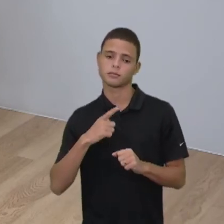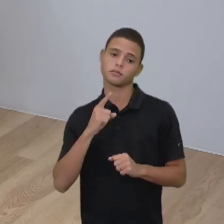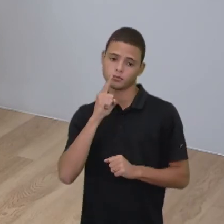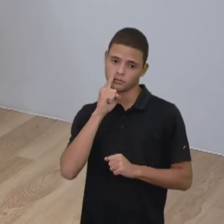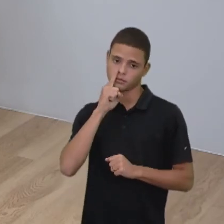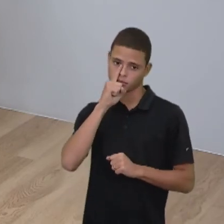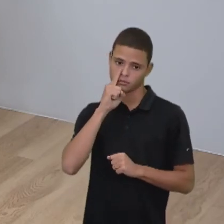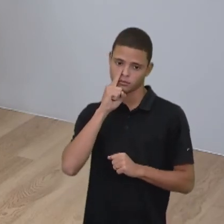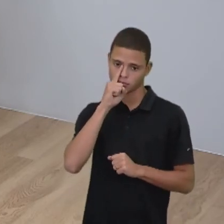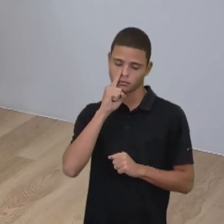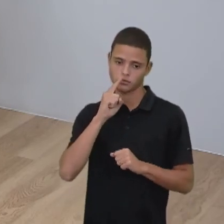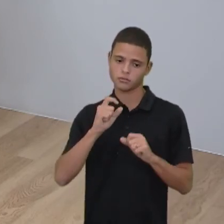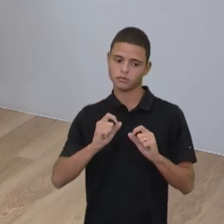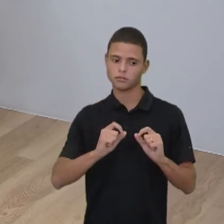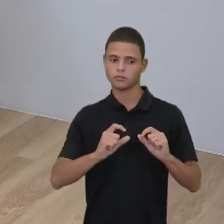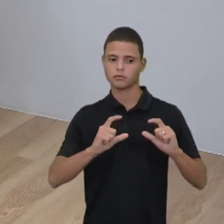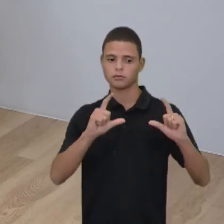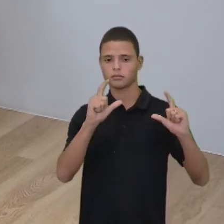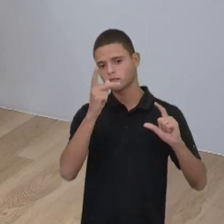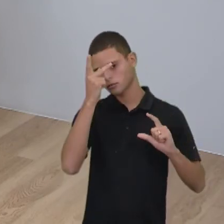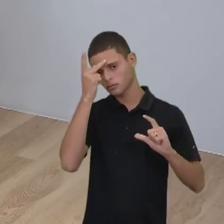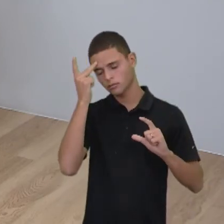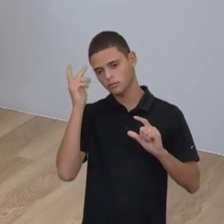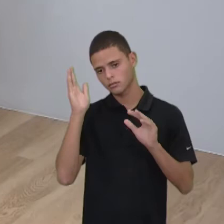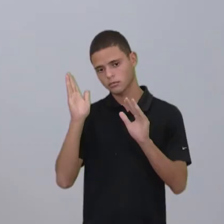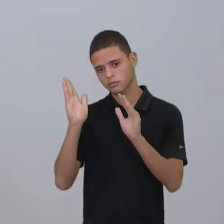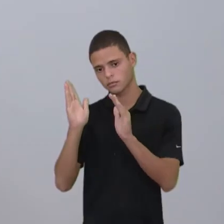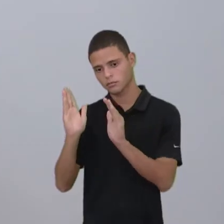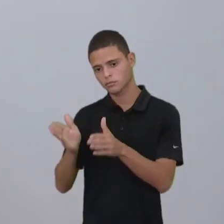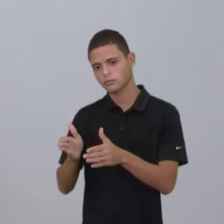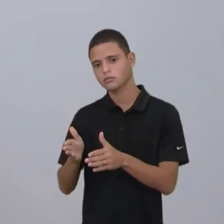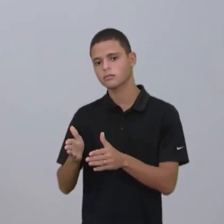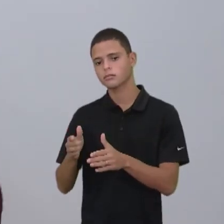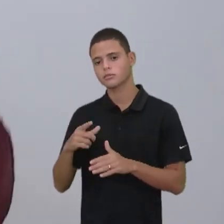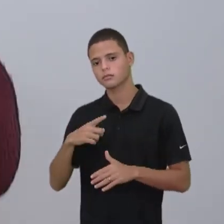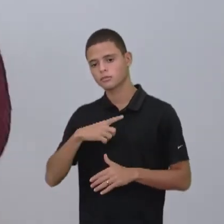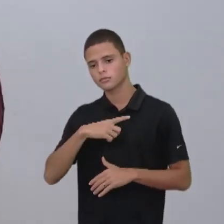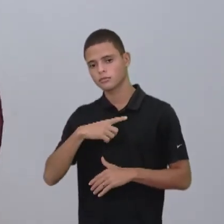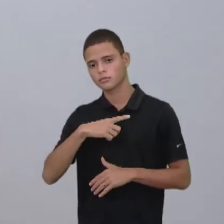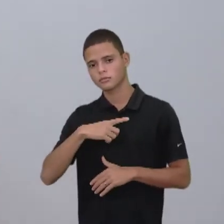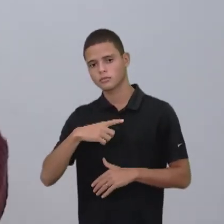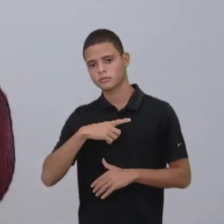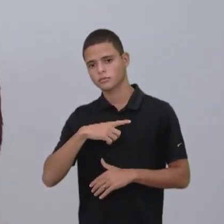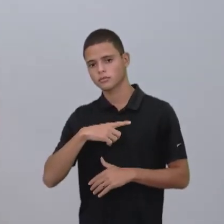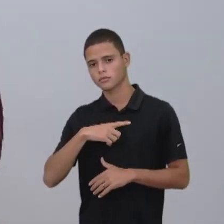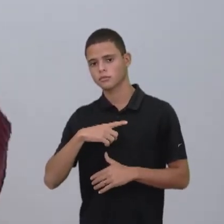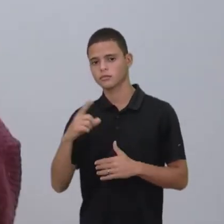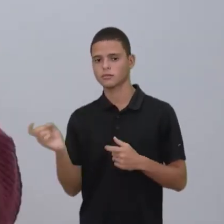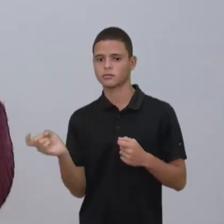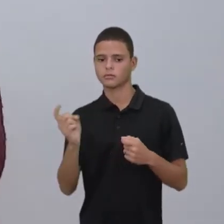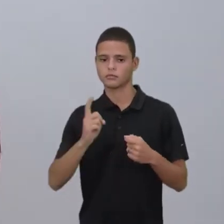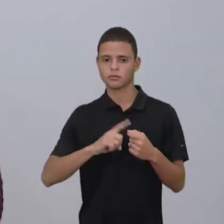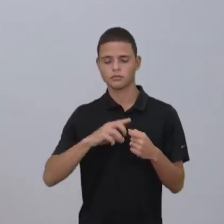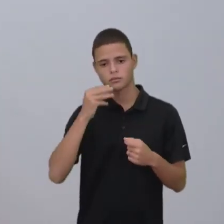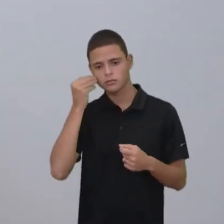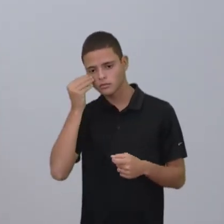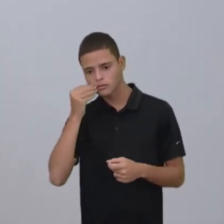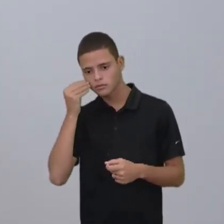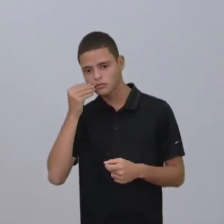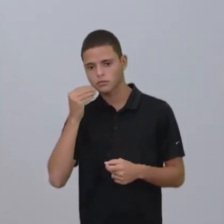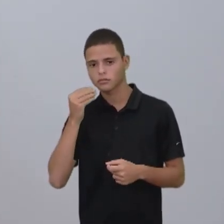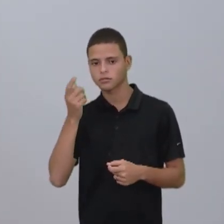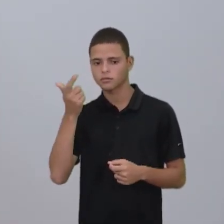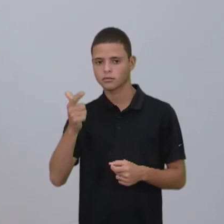inclusive, aumentado, né, de que pessoas que já passaram por esses transtornos possam voltar a experimentar esses sintomas e